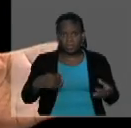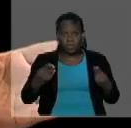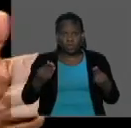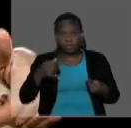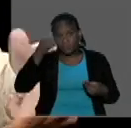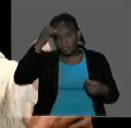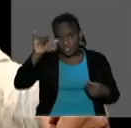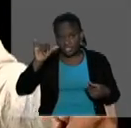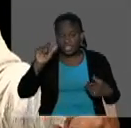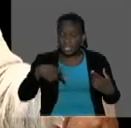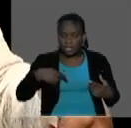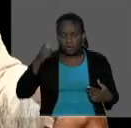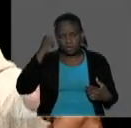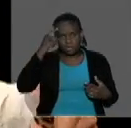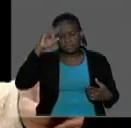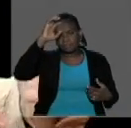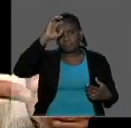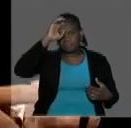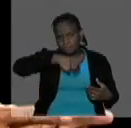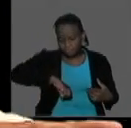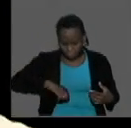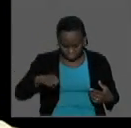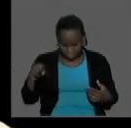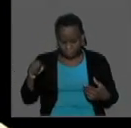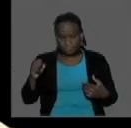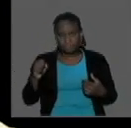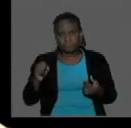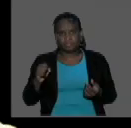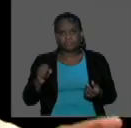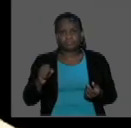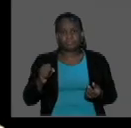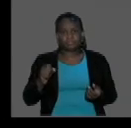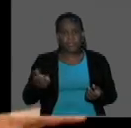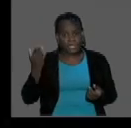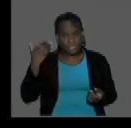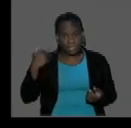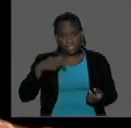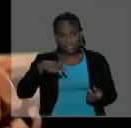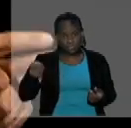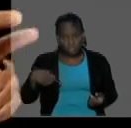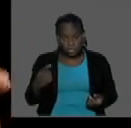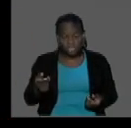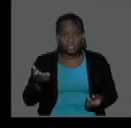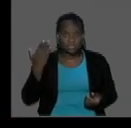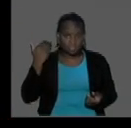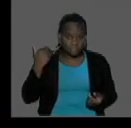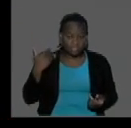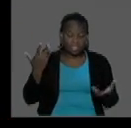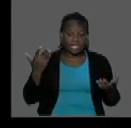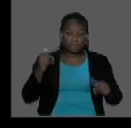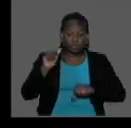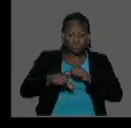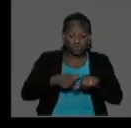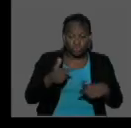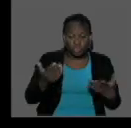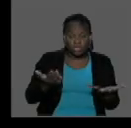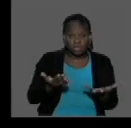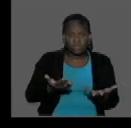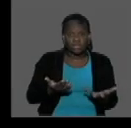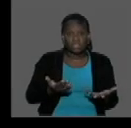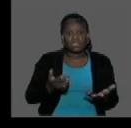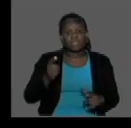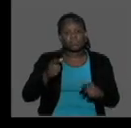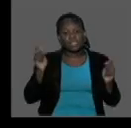que a gente sai disso? É tomando consciência do que éramos, do que nos tornaram e do